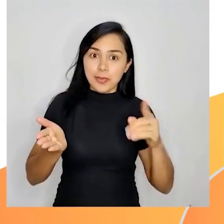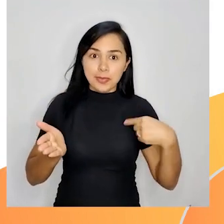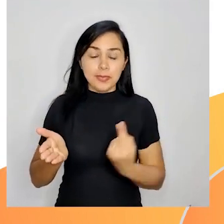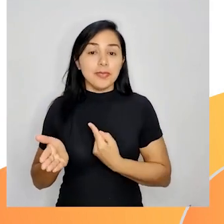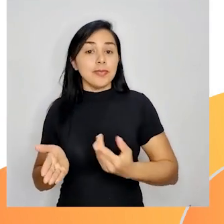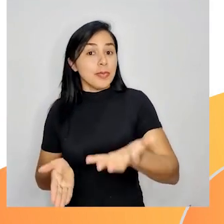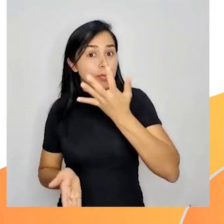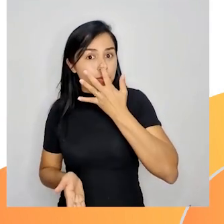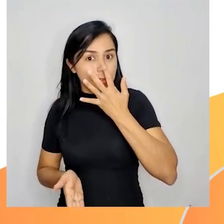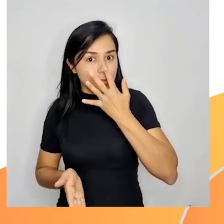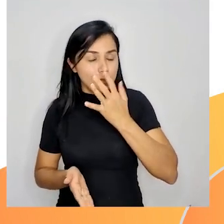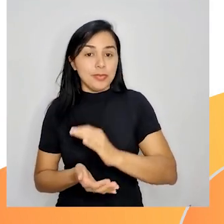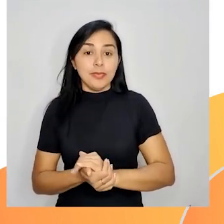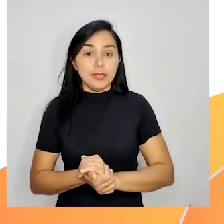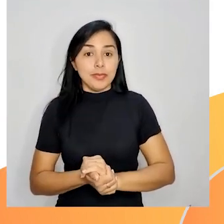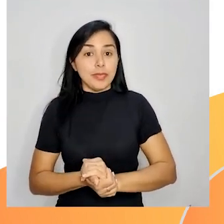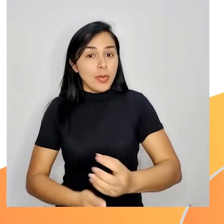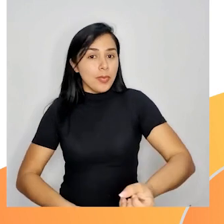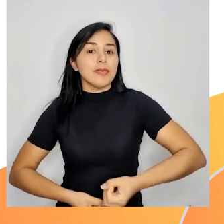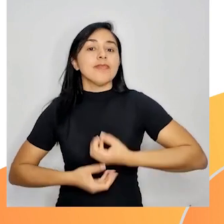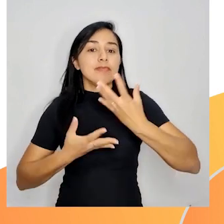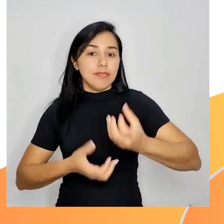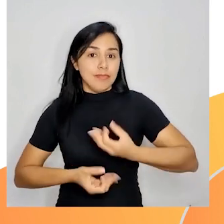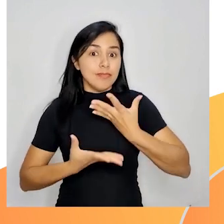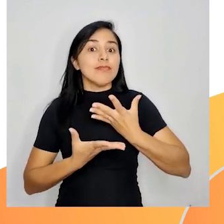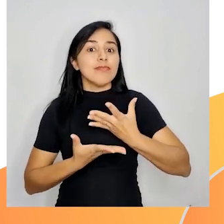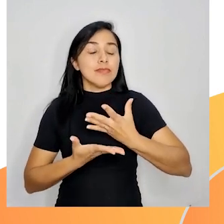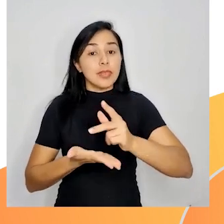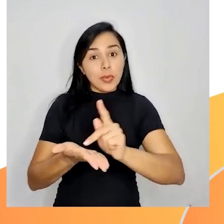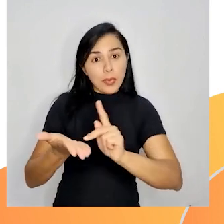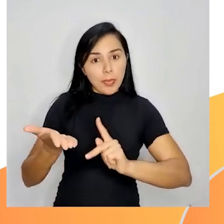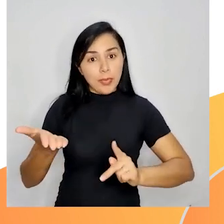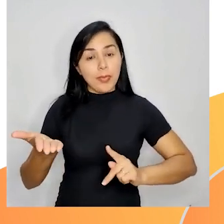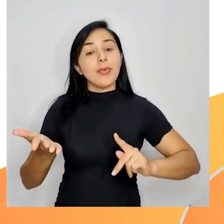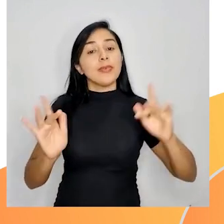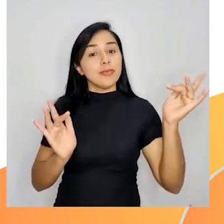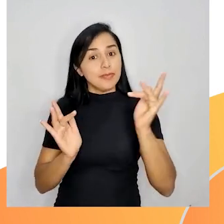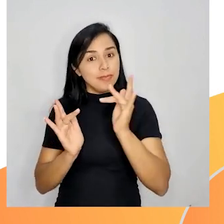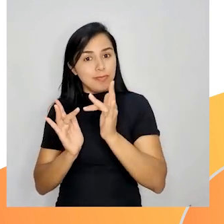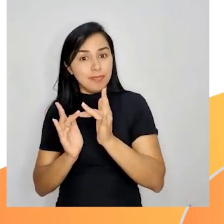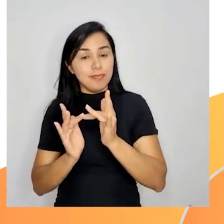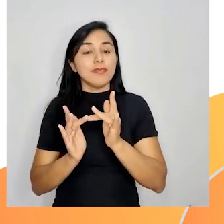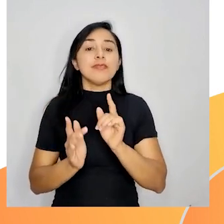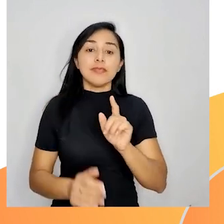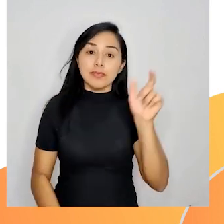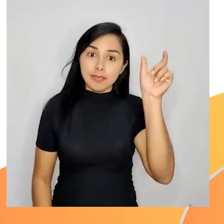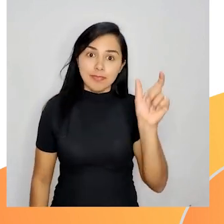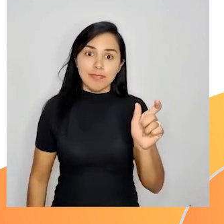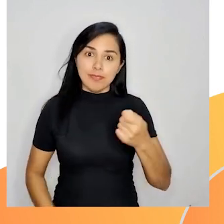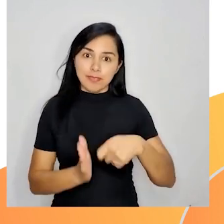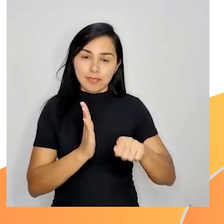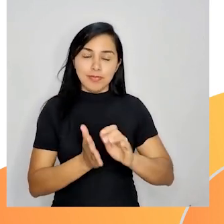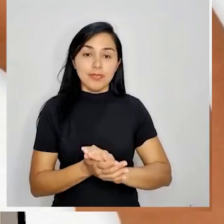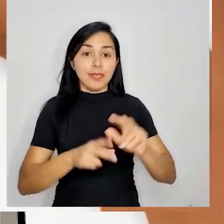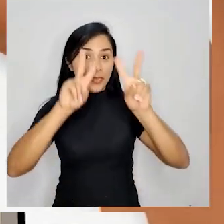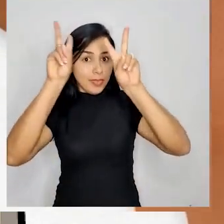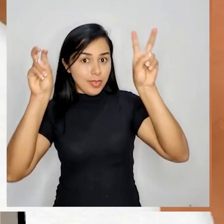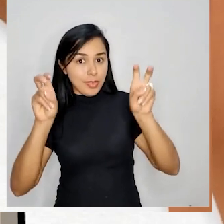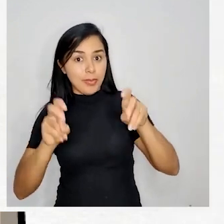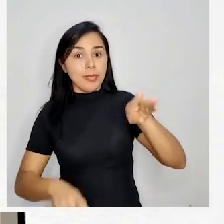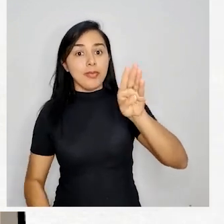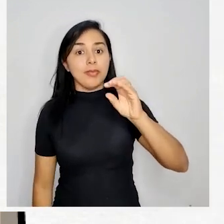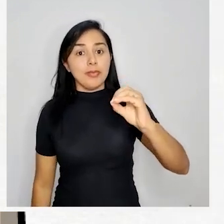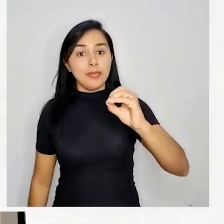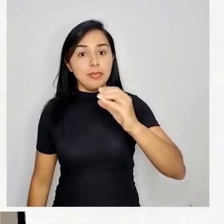assistirmos juntos uma declamação desse clássico de Manuel Bandeira, O Bicho? Vamos assistir?